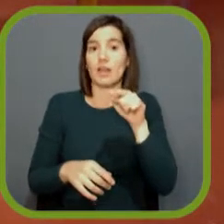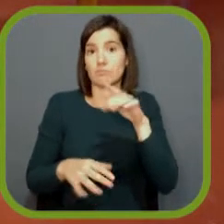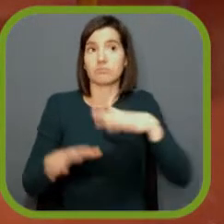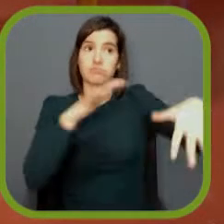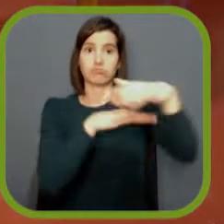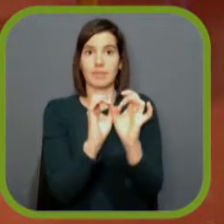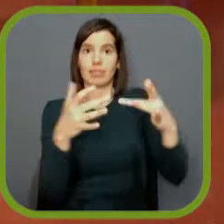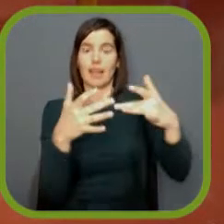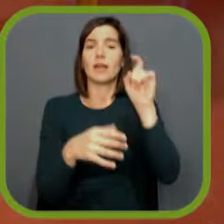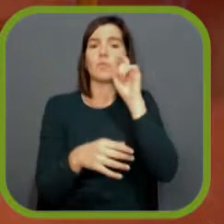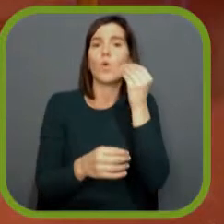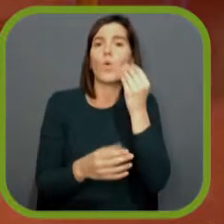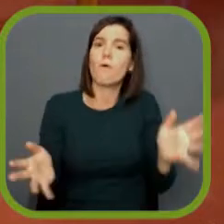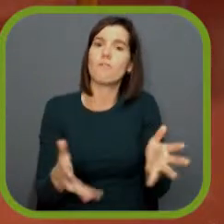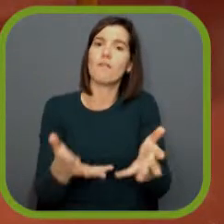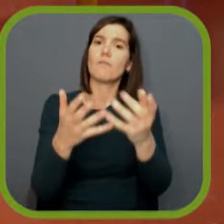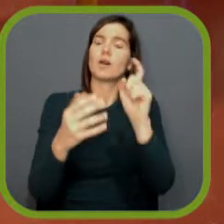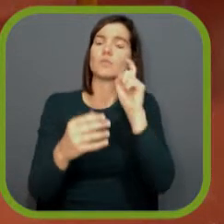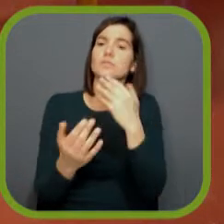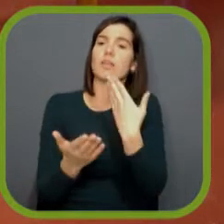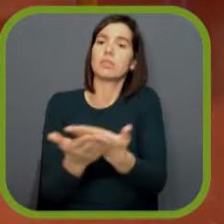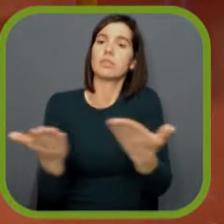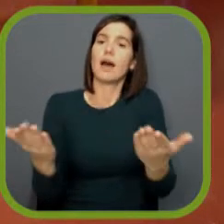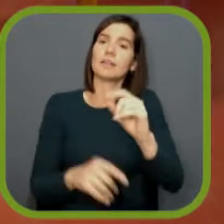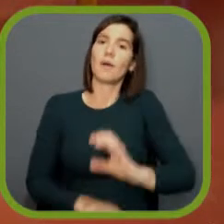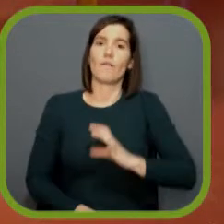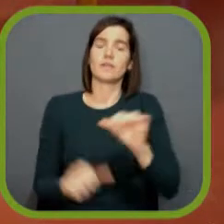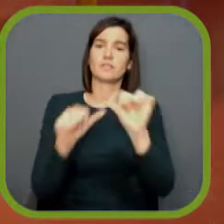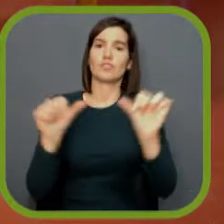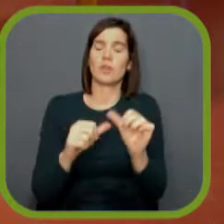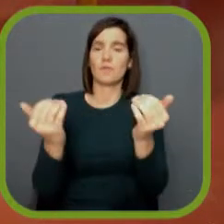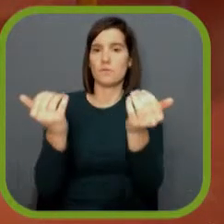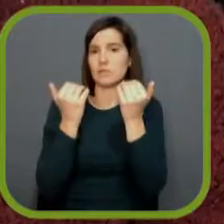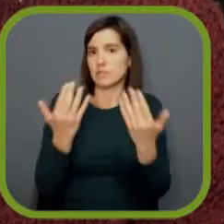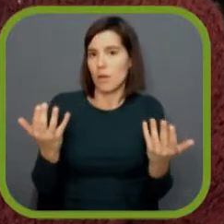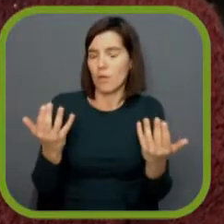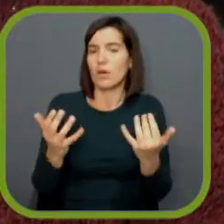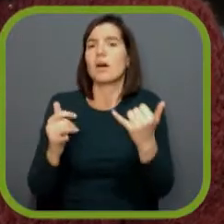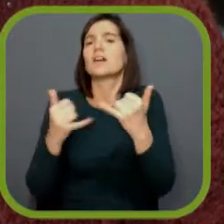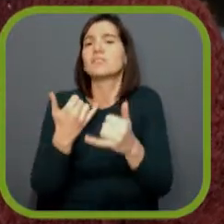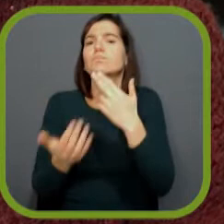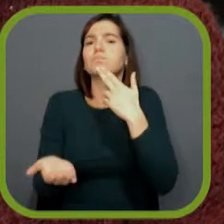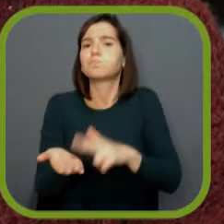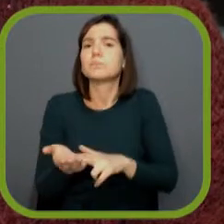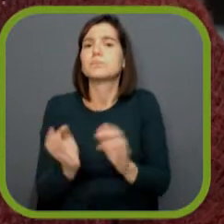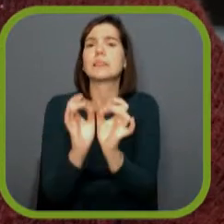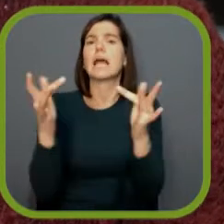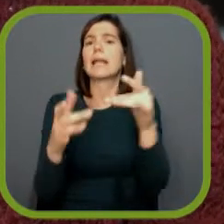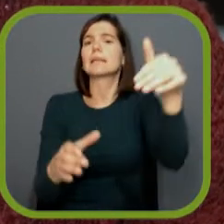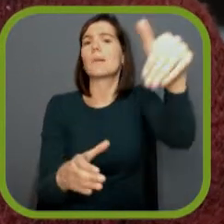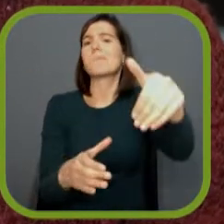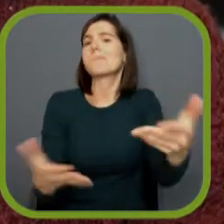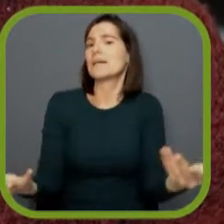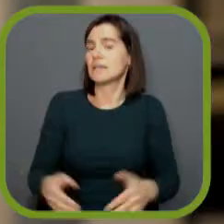segurança do ciberespaço passa pela promoção de uma cultura de segurança e pela confiança nos sistemas de informação. Quais são então os riscos que existem dentro